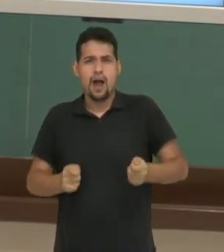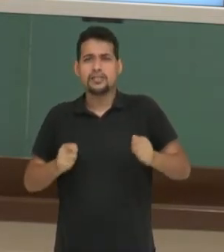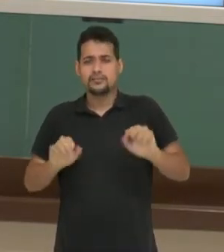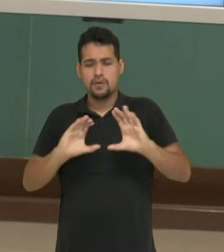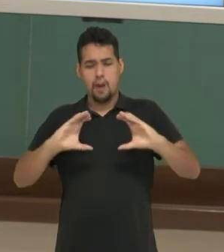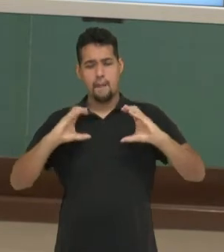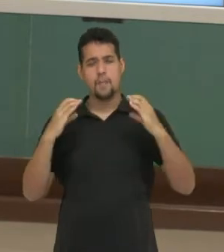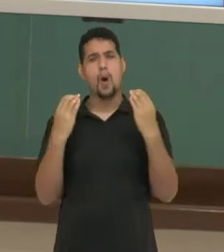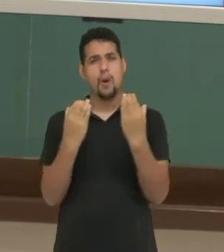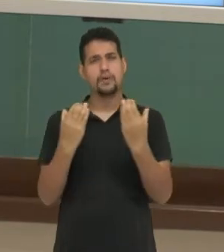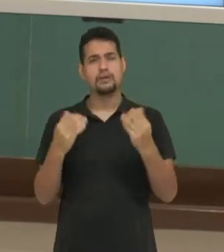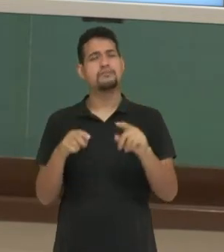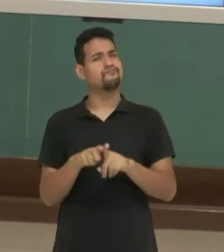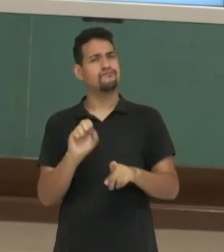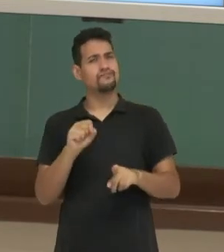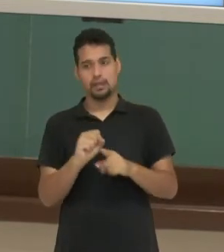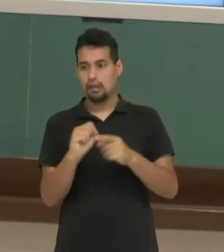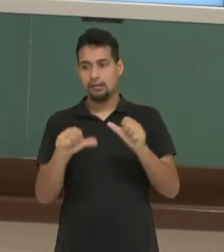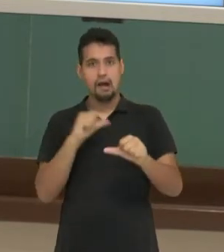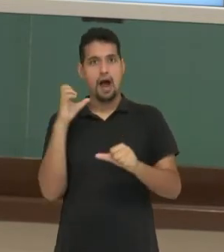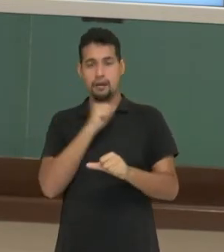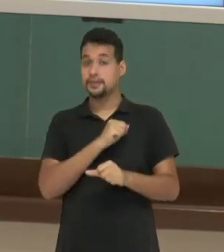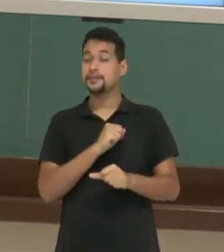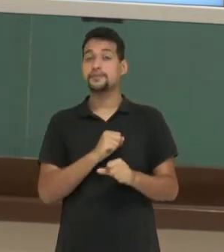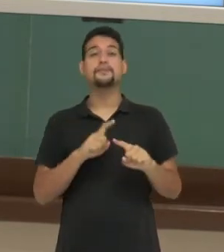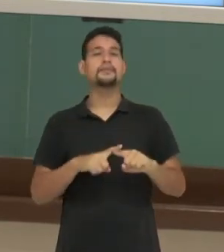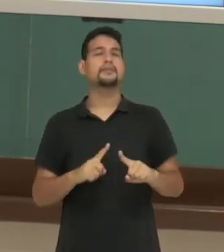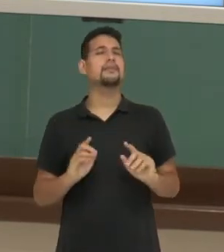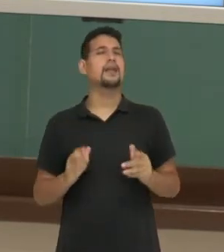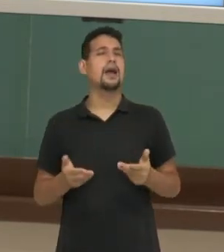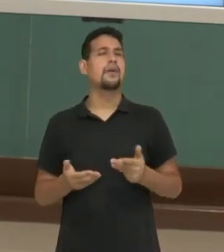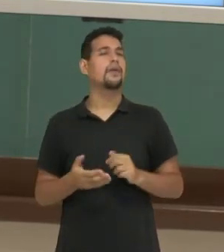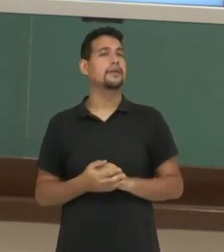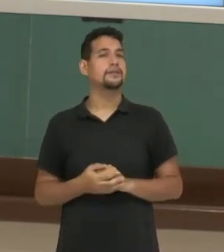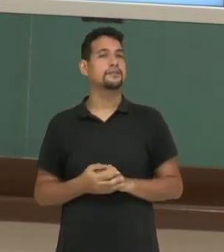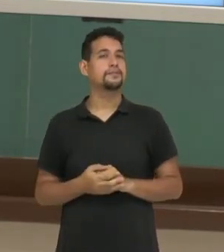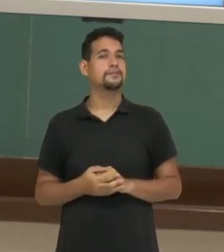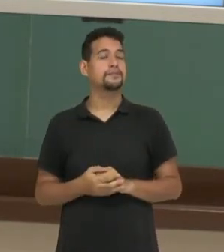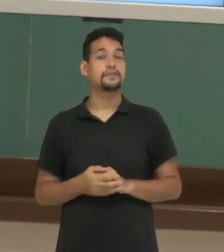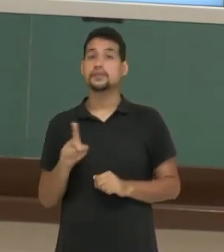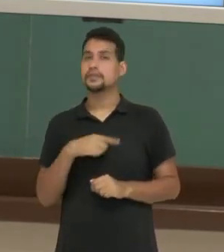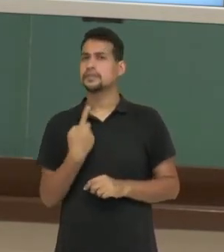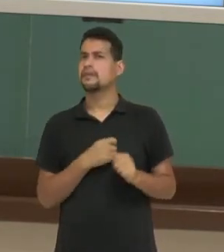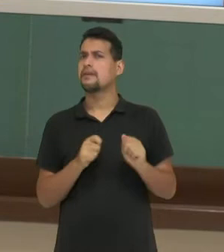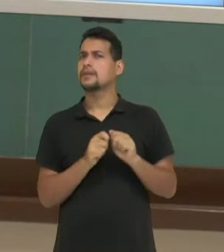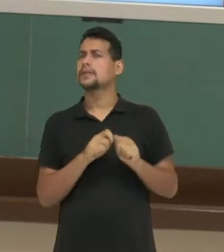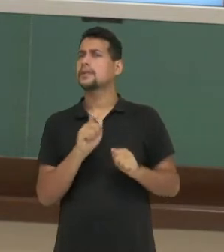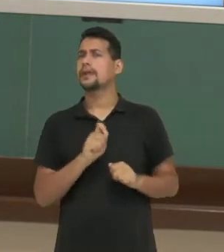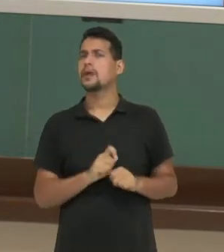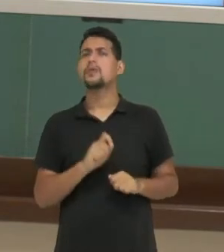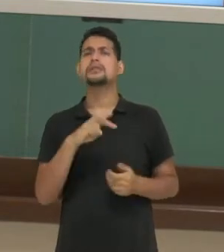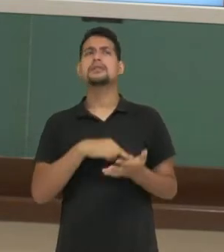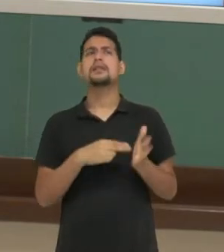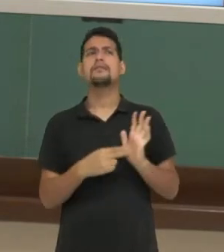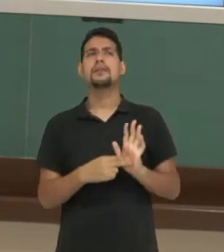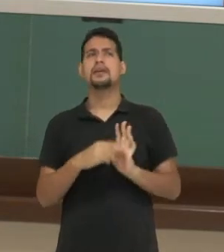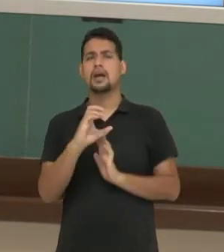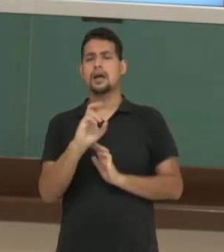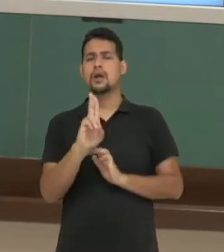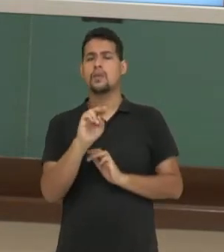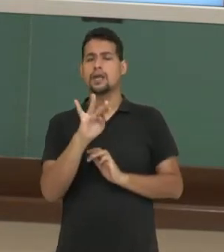assim. Bueno, entonces ahora vamos a saber o que são cuentos.